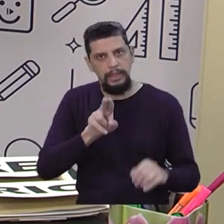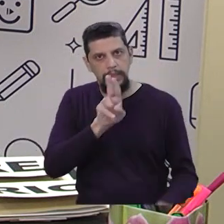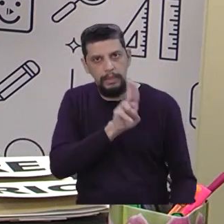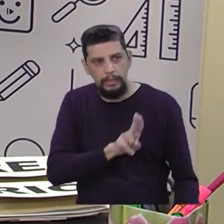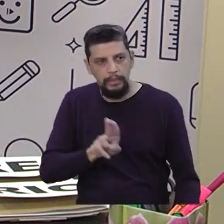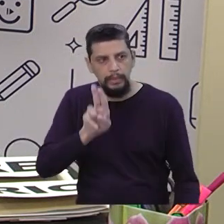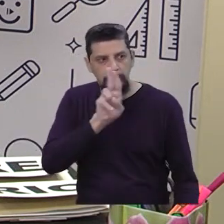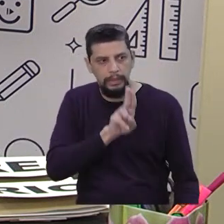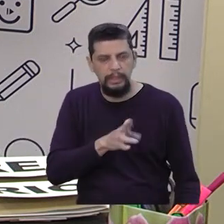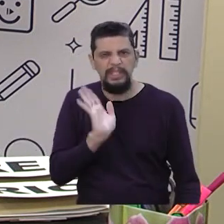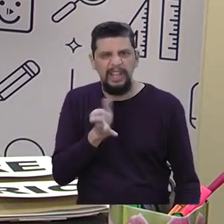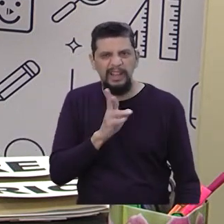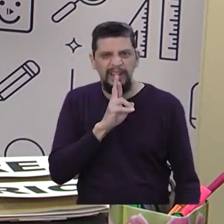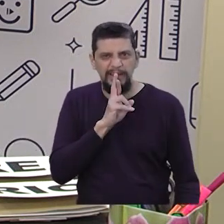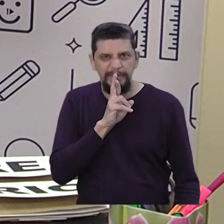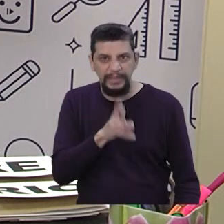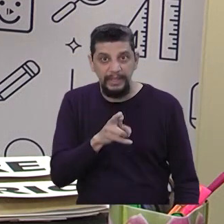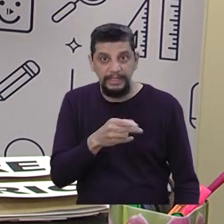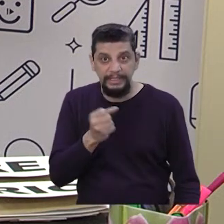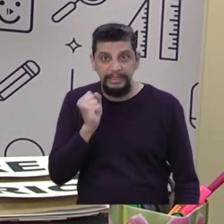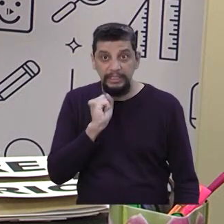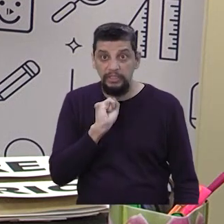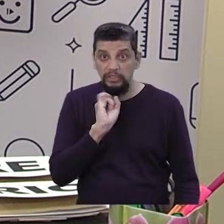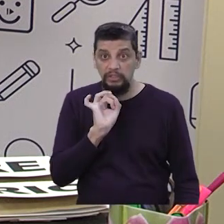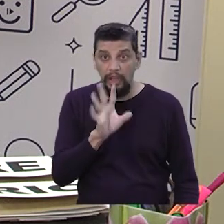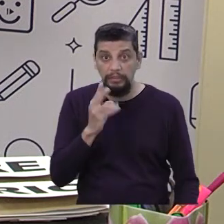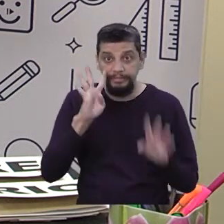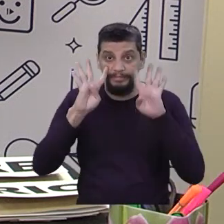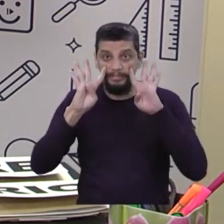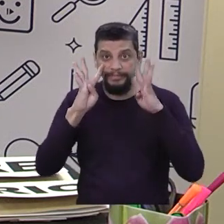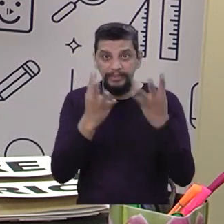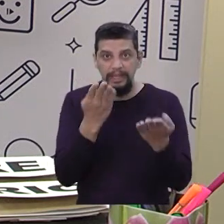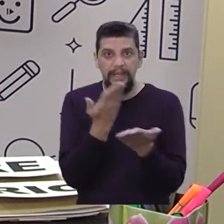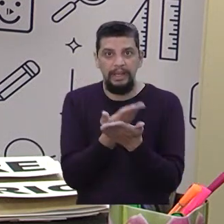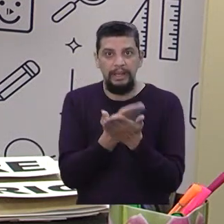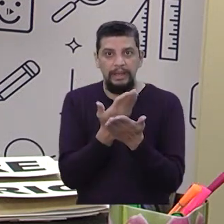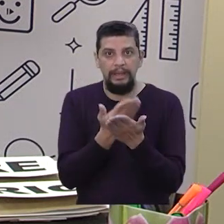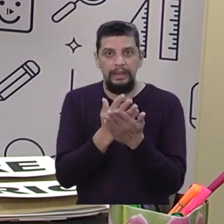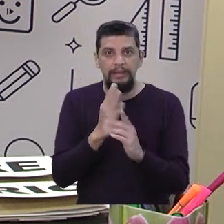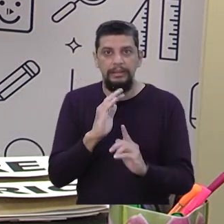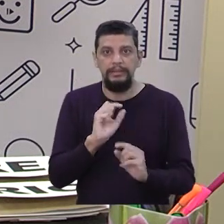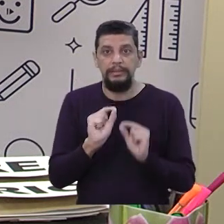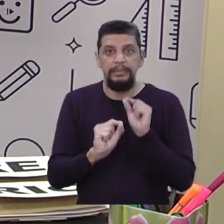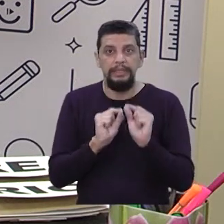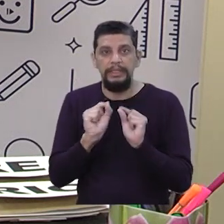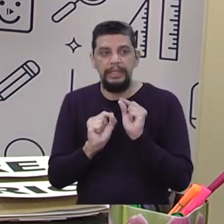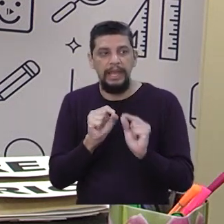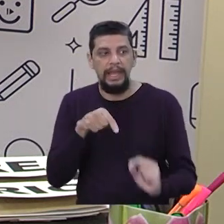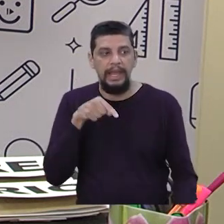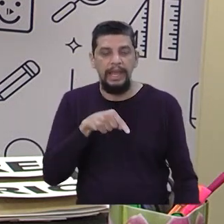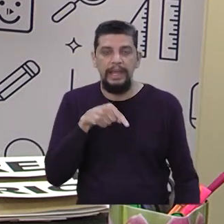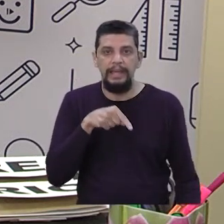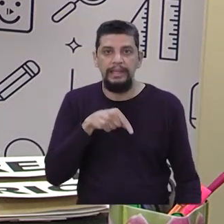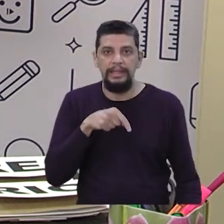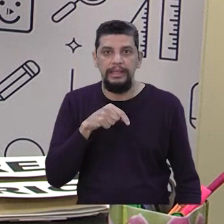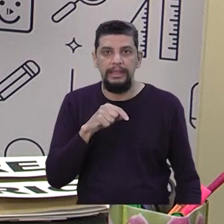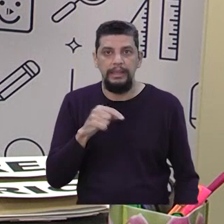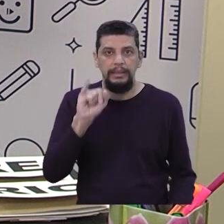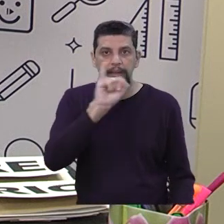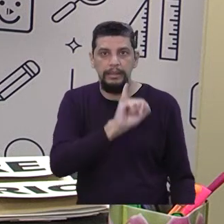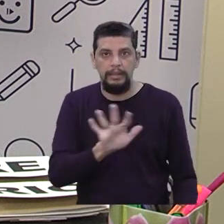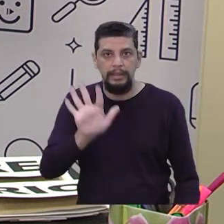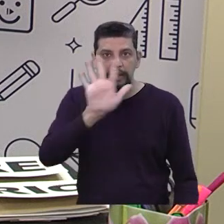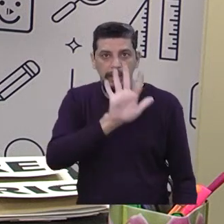gente usa, olha, eu já dei a resposta para quem tá ligadinho aí, hein? Lá na aula de... Então essa imagem está